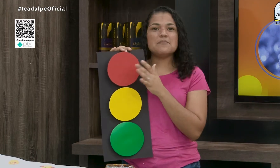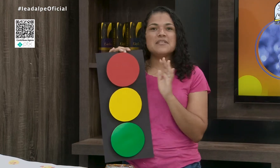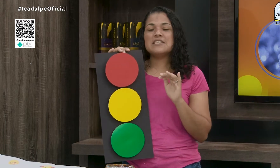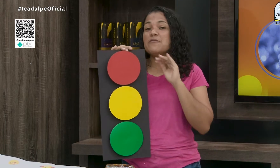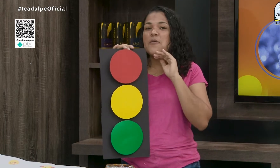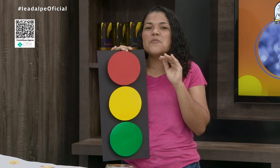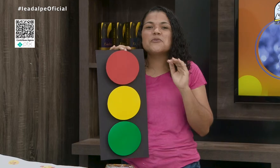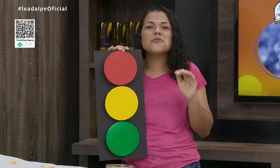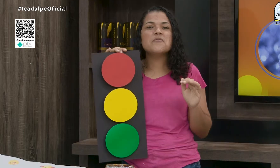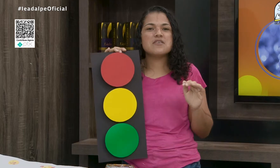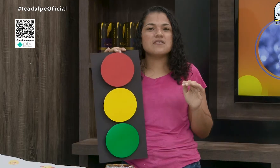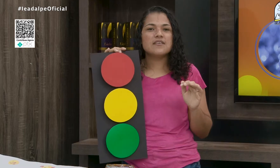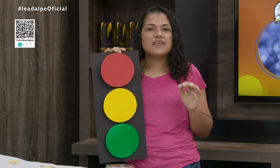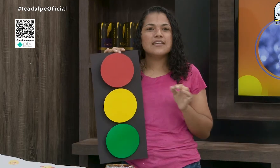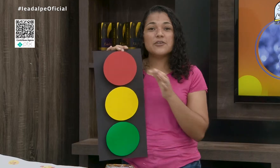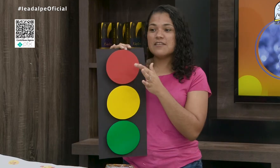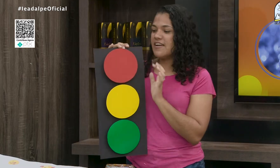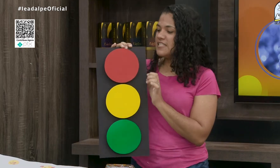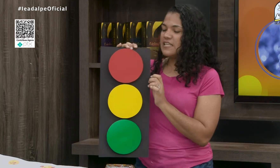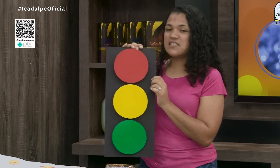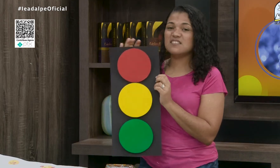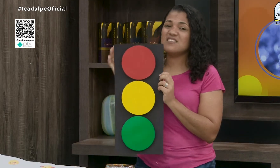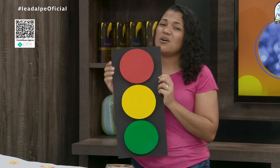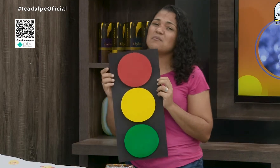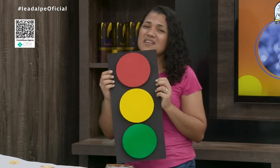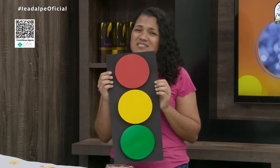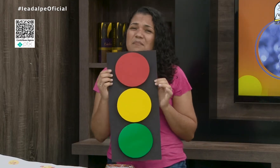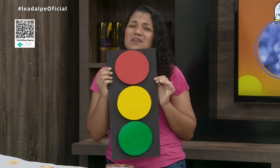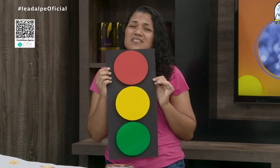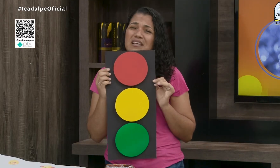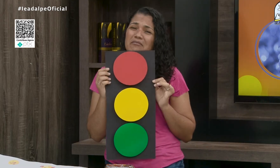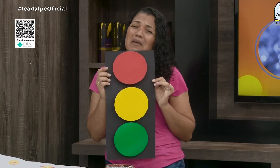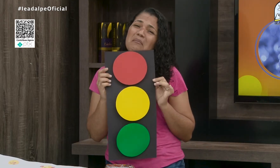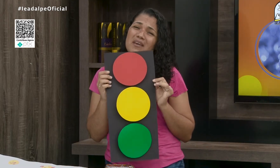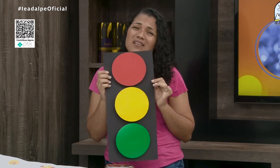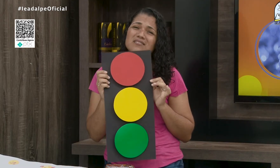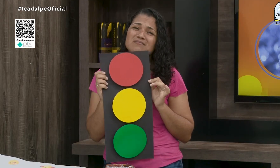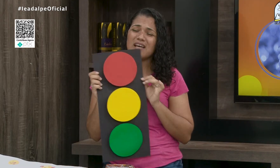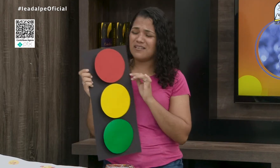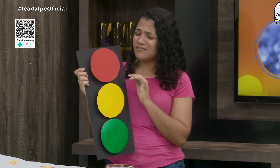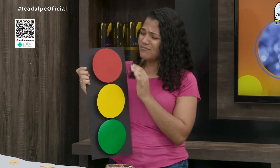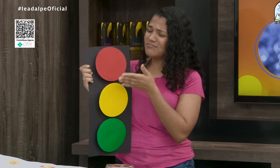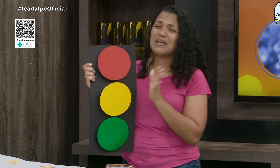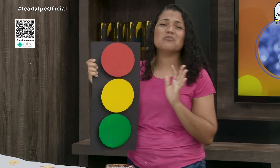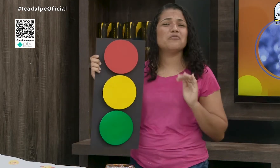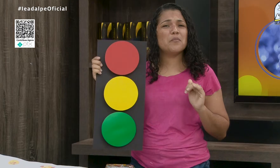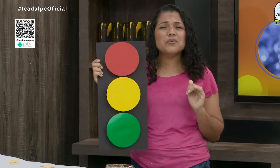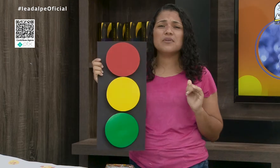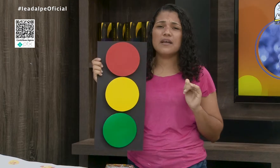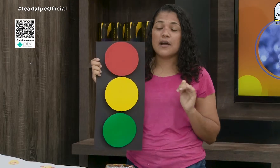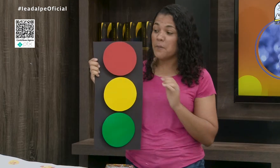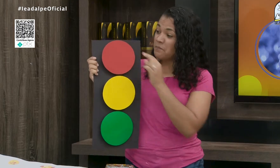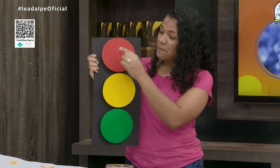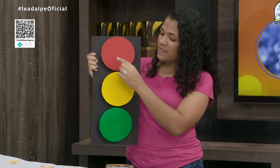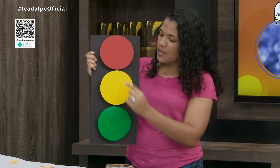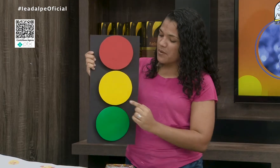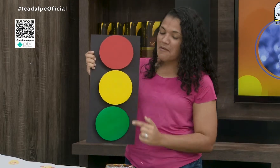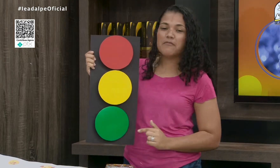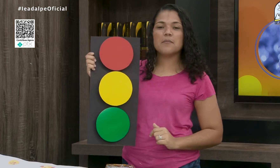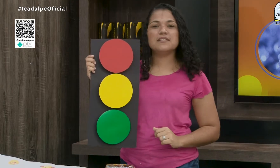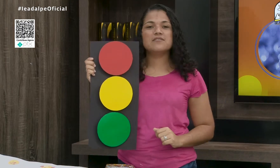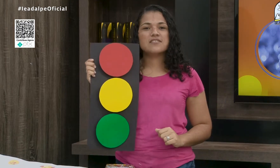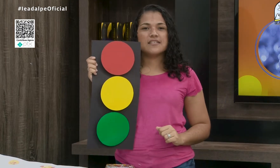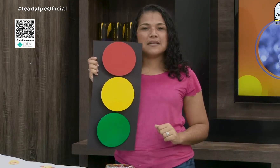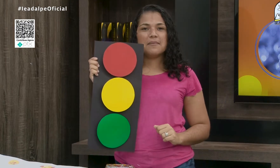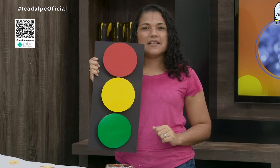ele sempre diz que foi muito ruim. Então ele vai dizer assim: tio, minha semana tá vermelha, tá, não foi muito legal. Então é